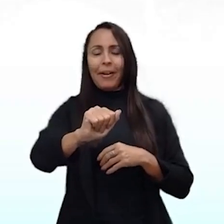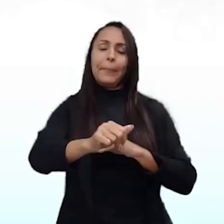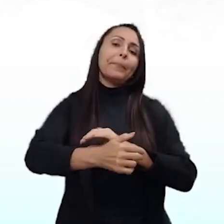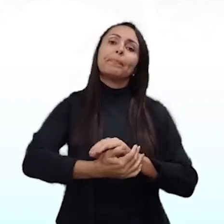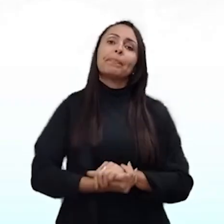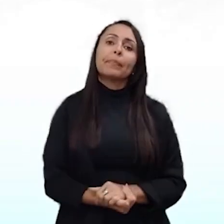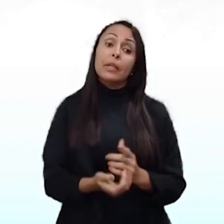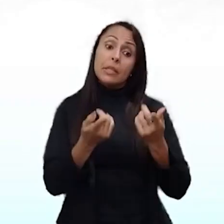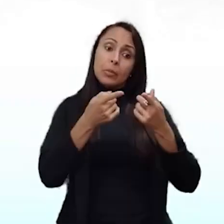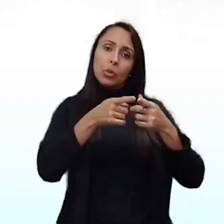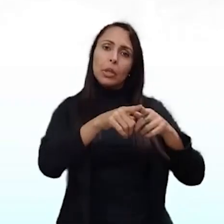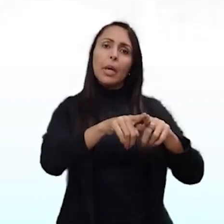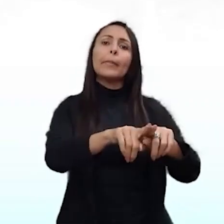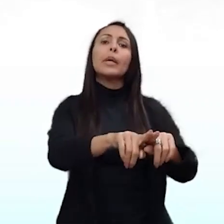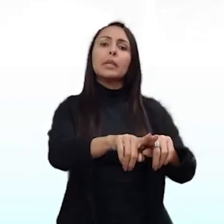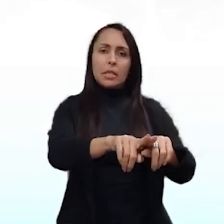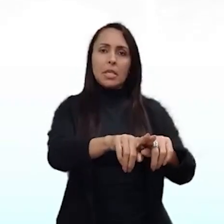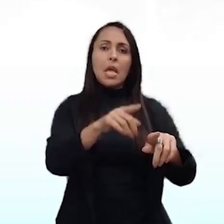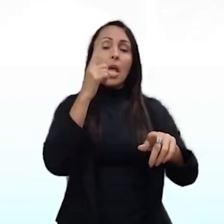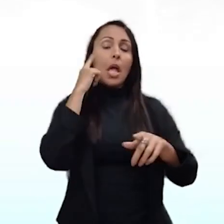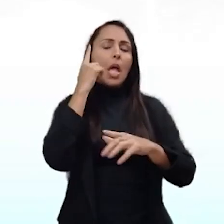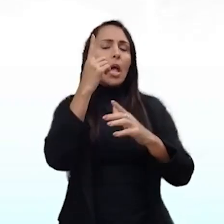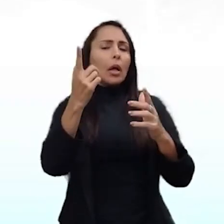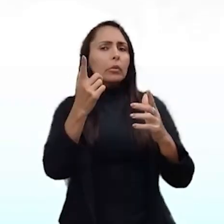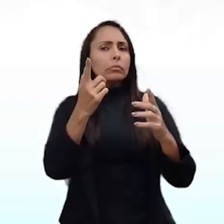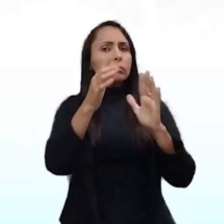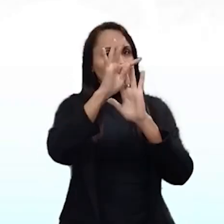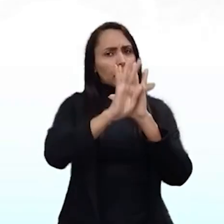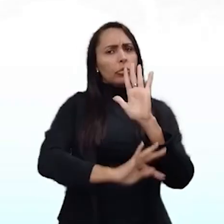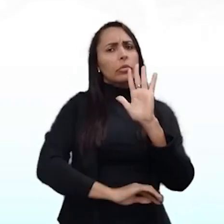verbal, simultaneamente. É um texto,